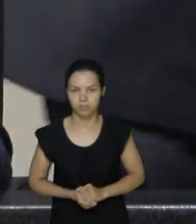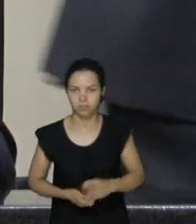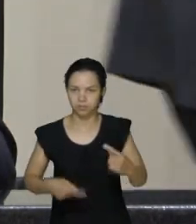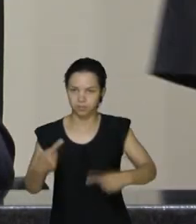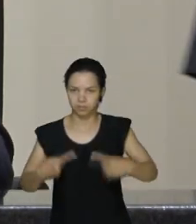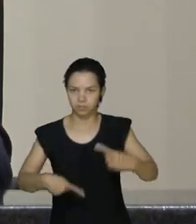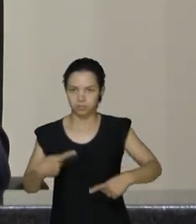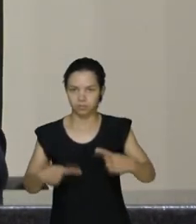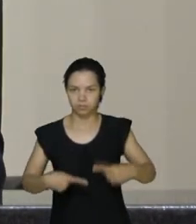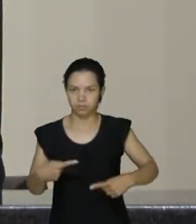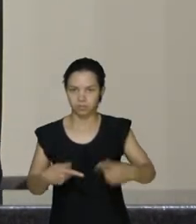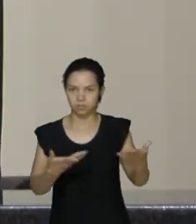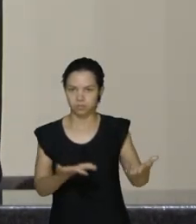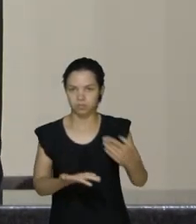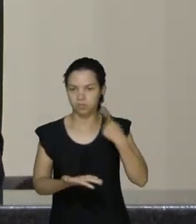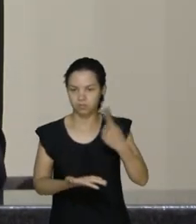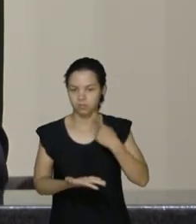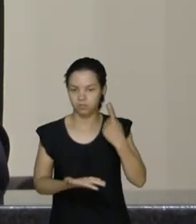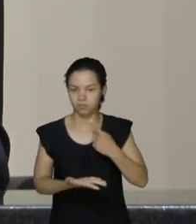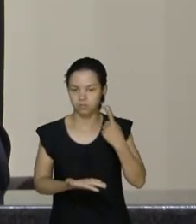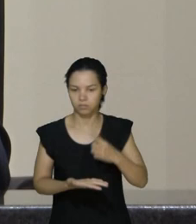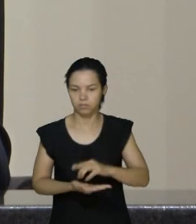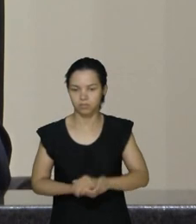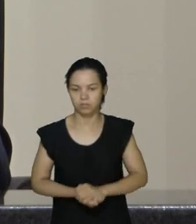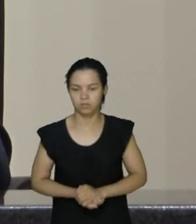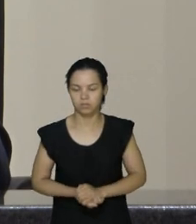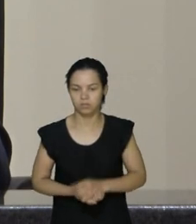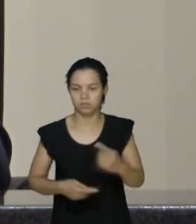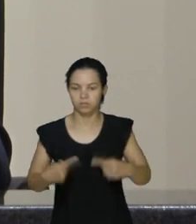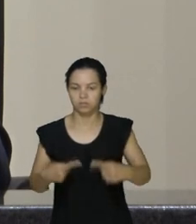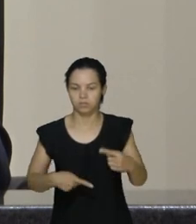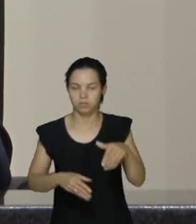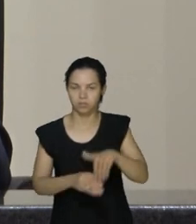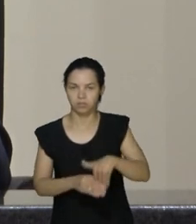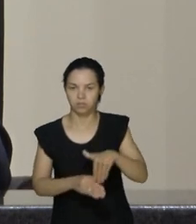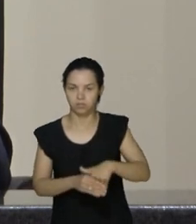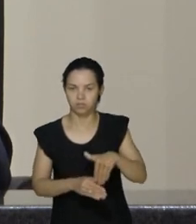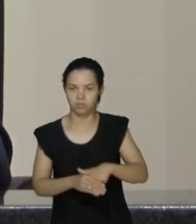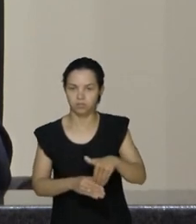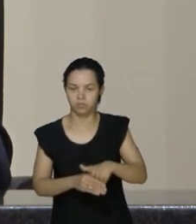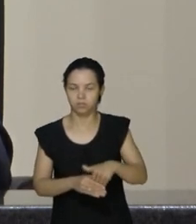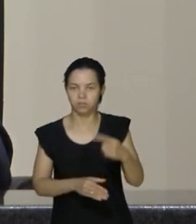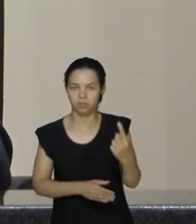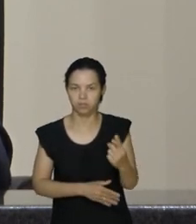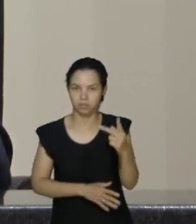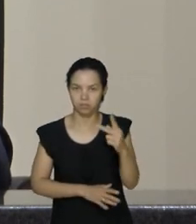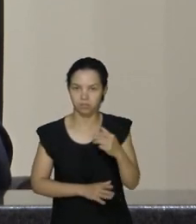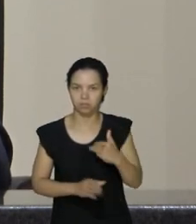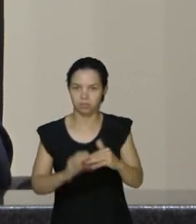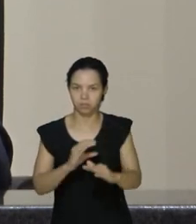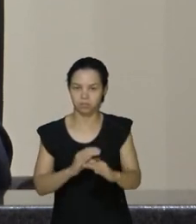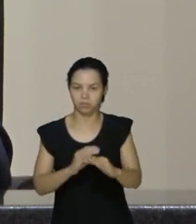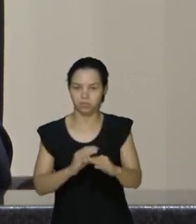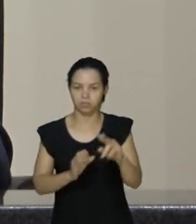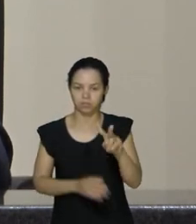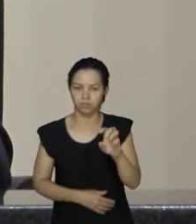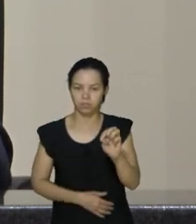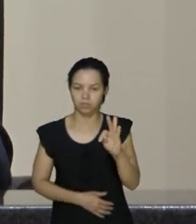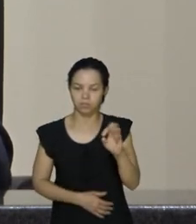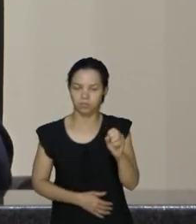Discussão, senhores deputados, senhoras deputadas, discussão e votação em turno único da mensagem de veto